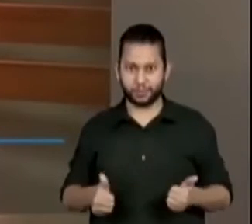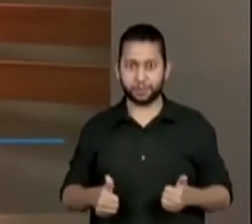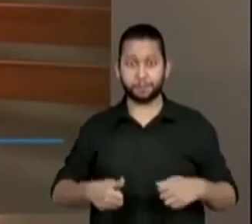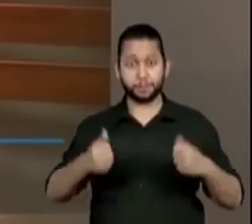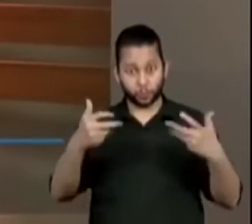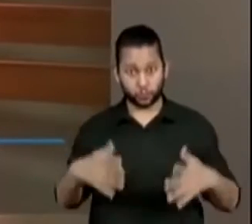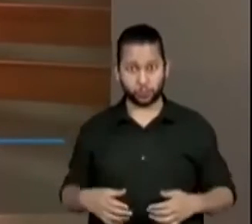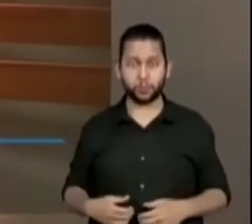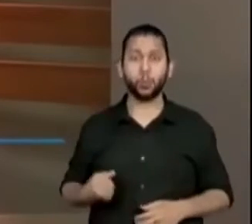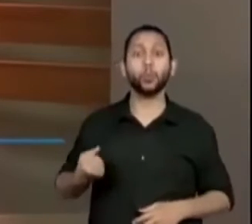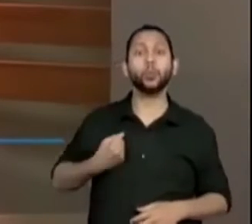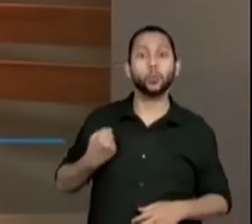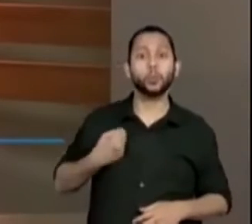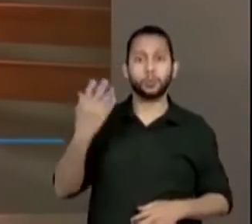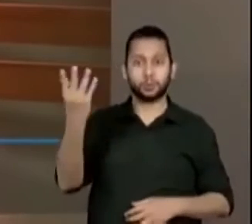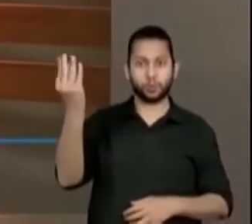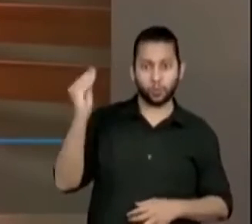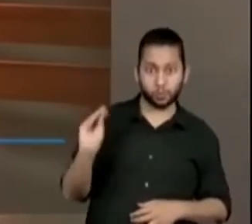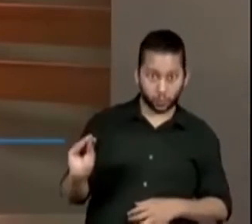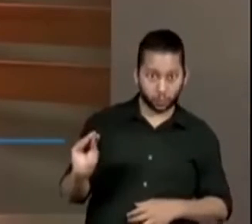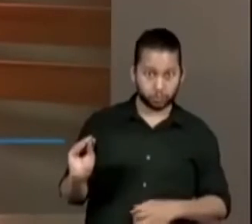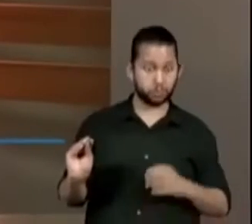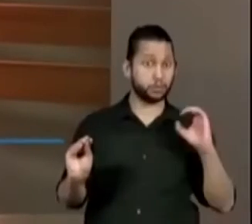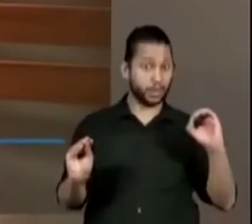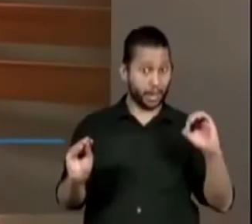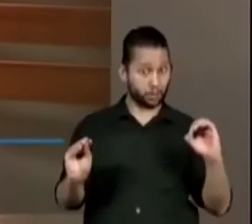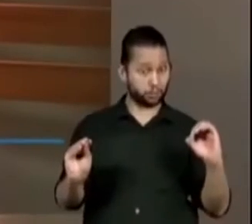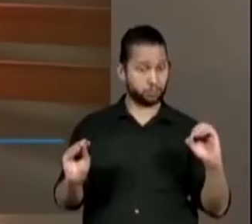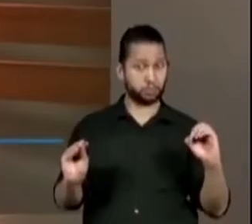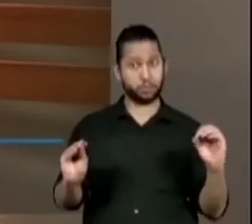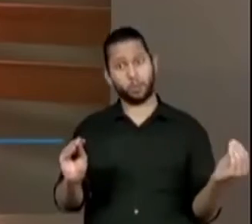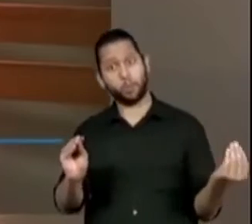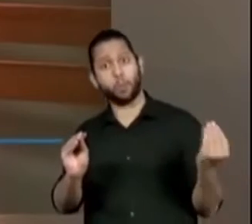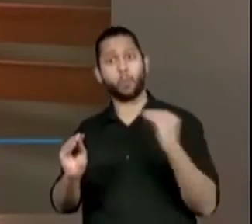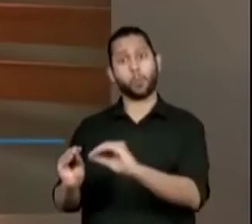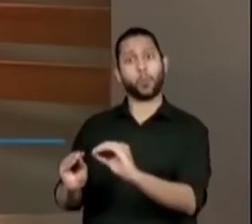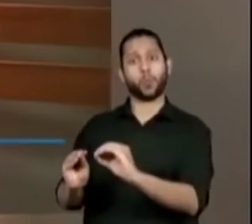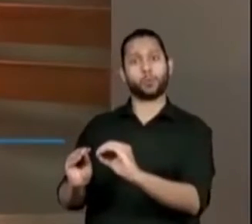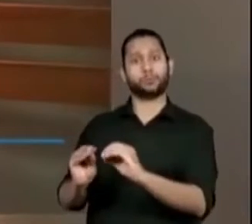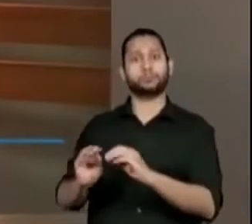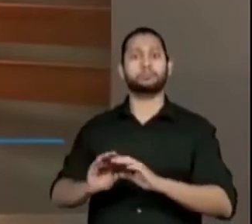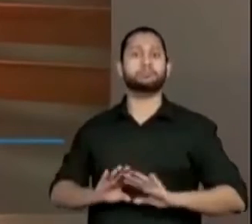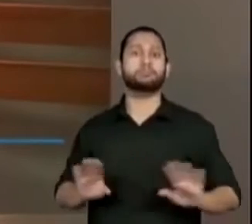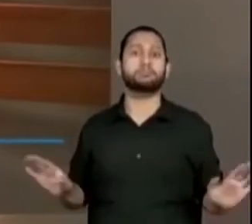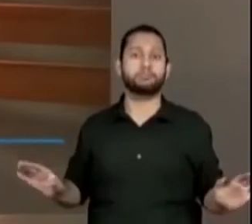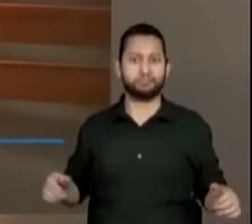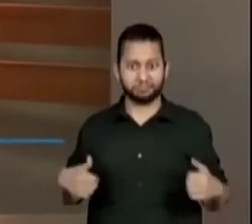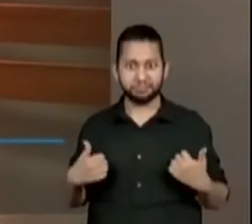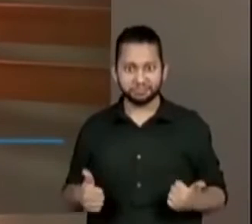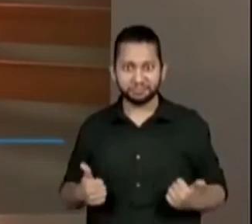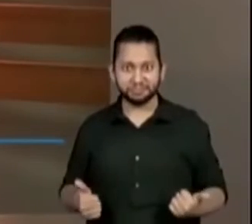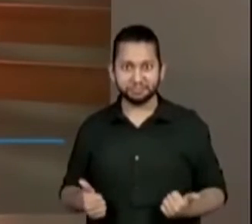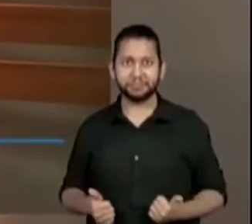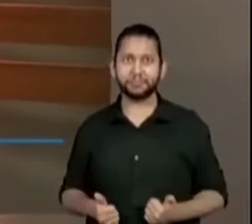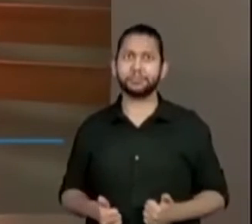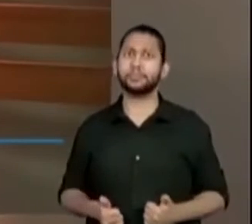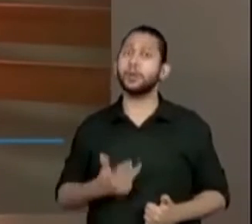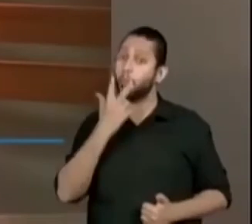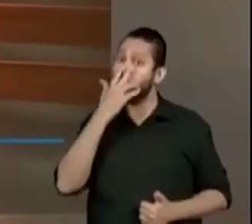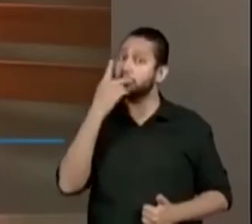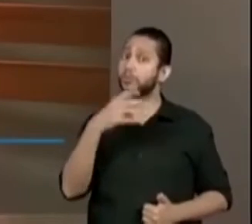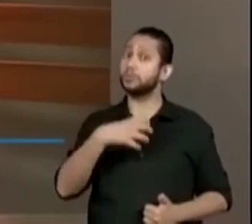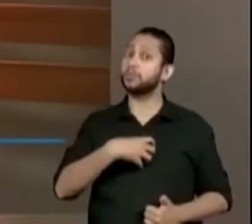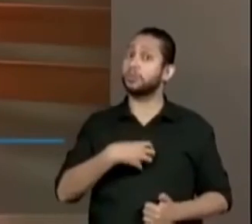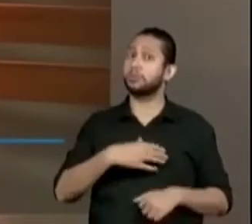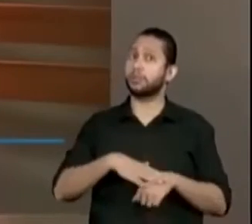pela última vez. Copiei o número a ser multiplicado e acrescentei o 0, ok? Acredito que é dessa maneira